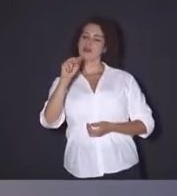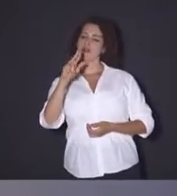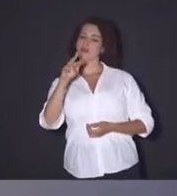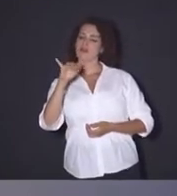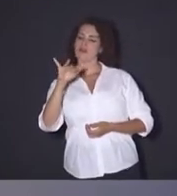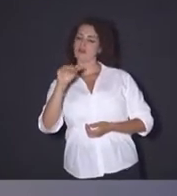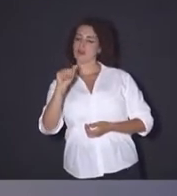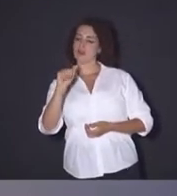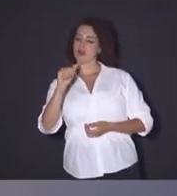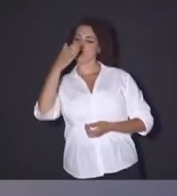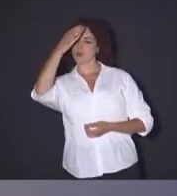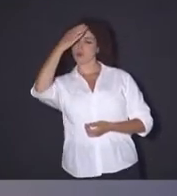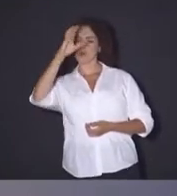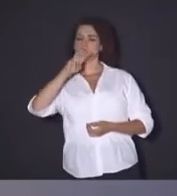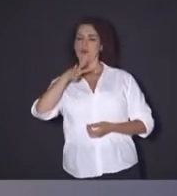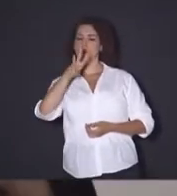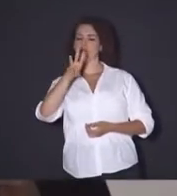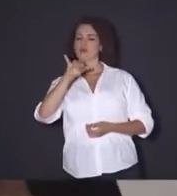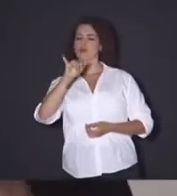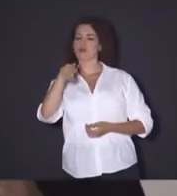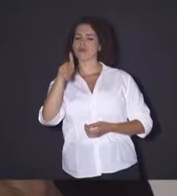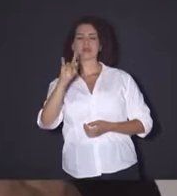uma forma de a gente pensar